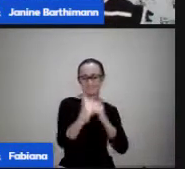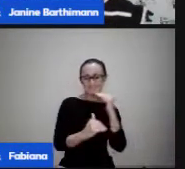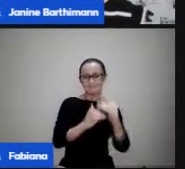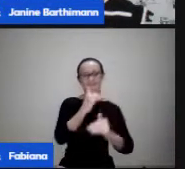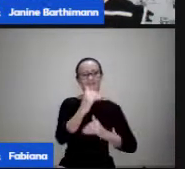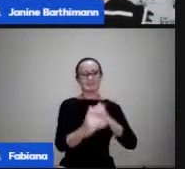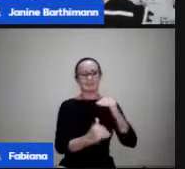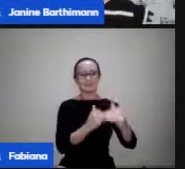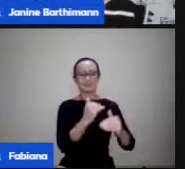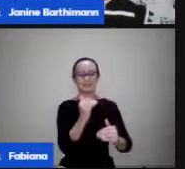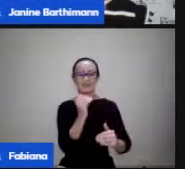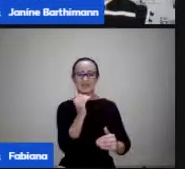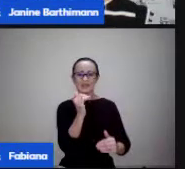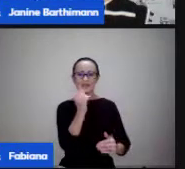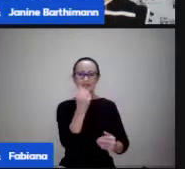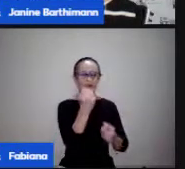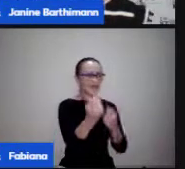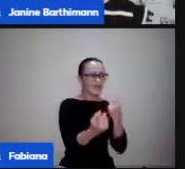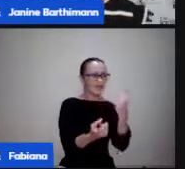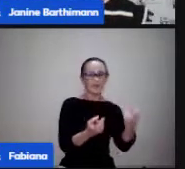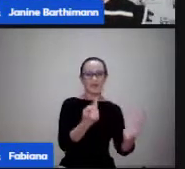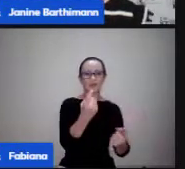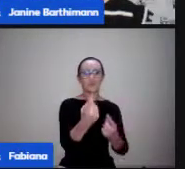que cada um